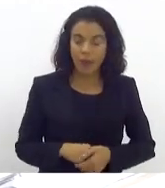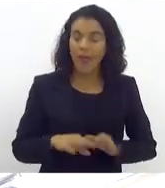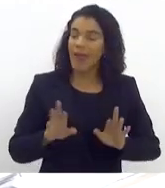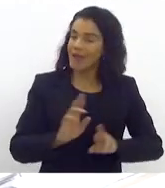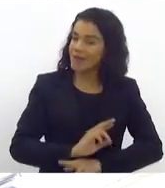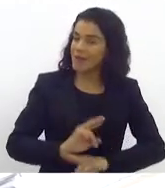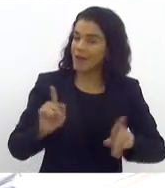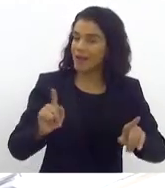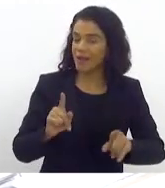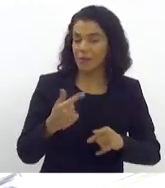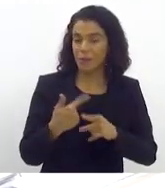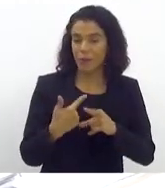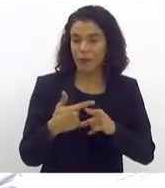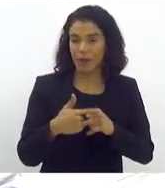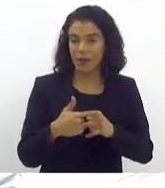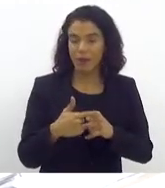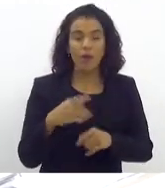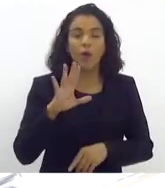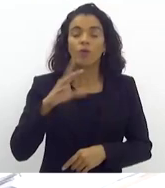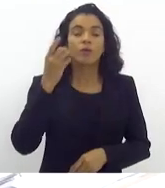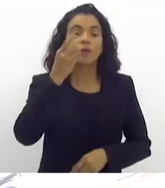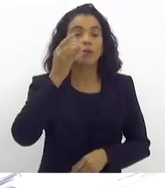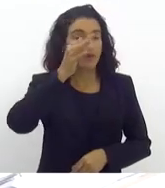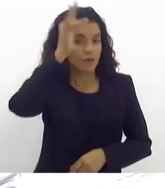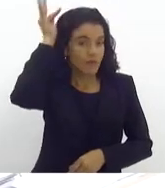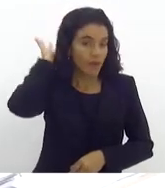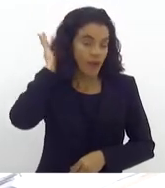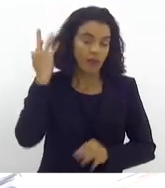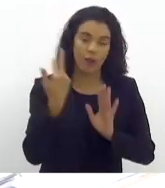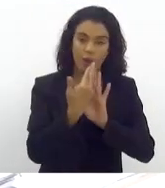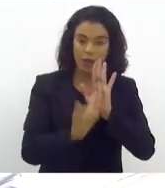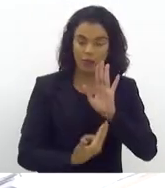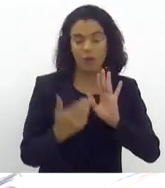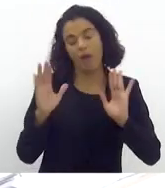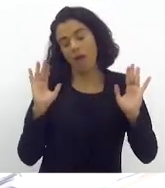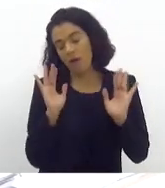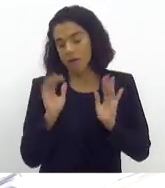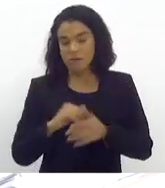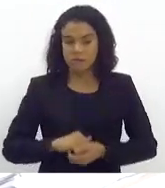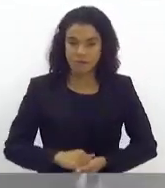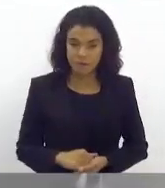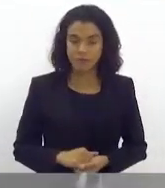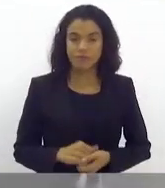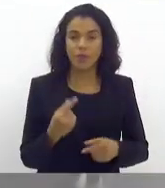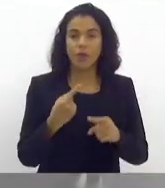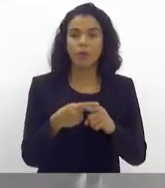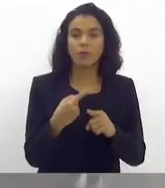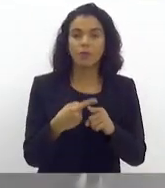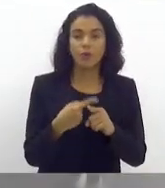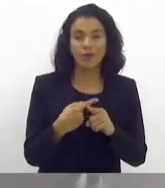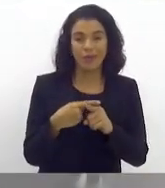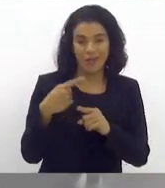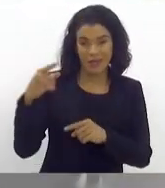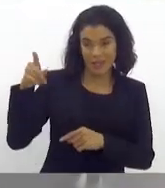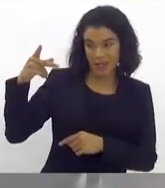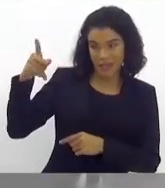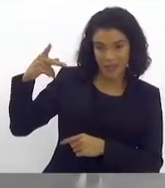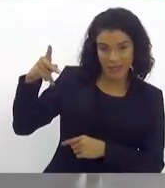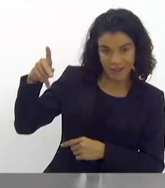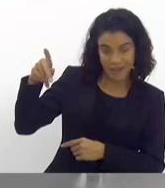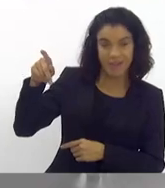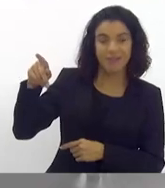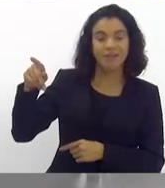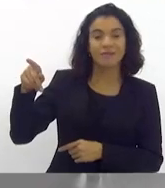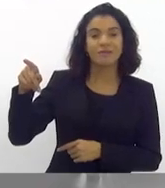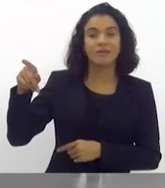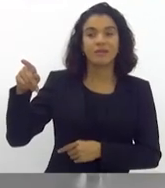vossa, se eu não me engano... Não, foi o deputado Fred, que é o relator. Ah, o deputado Fred. É porque ele... botou uma